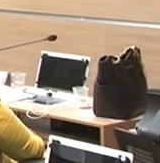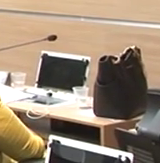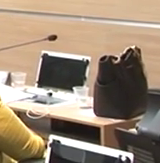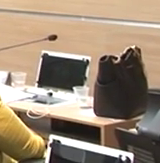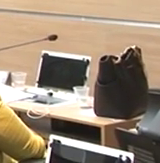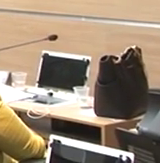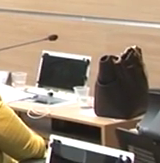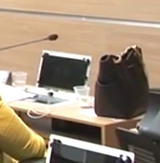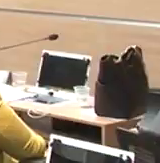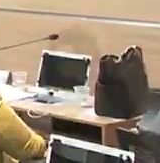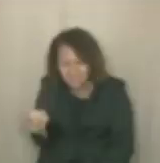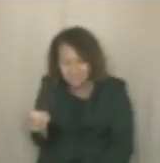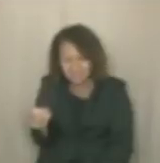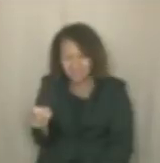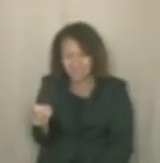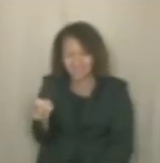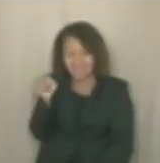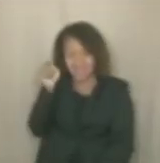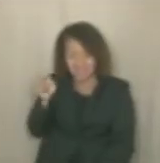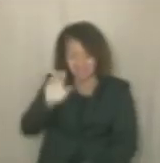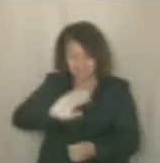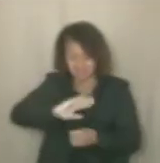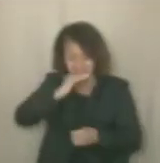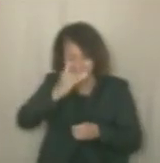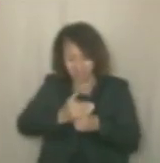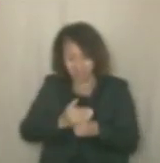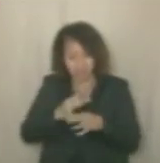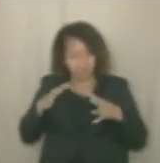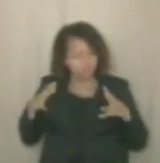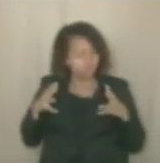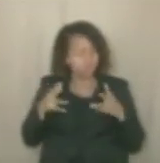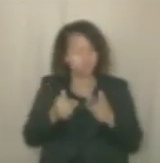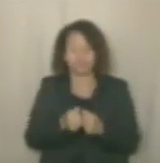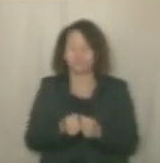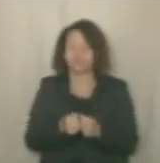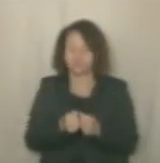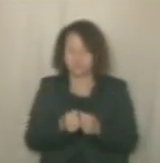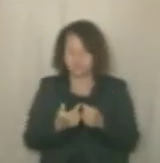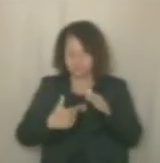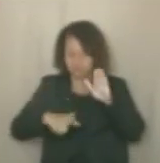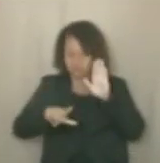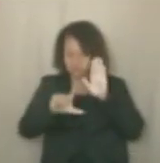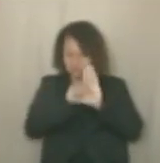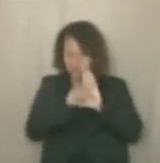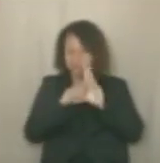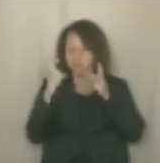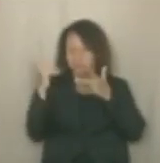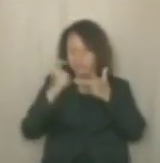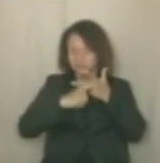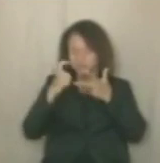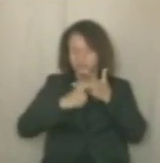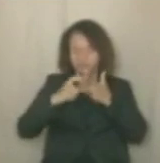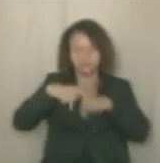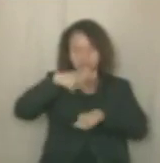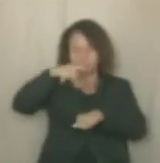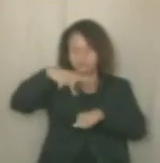como capacitistas. Essa casa e todas as casas legislativas